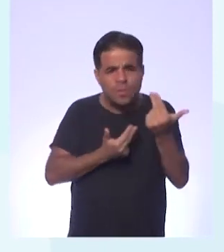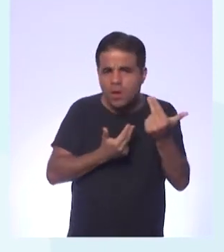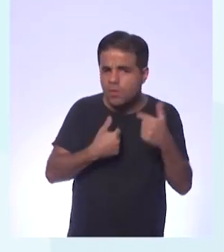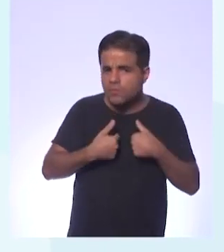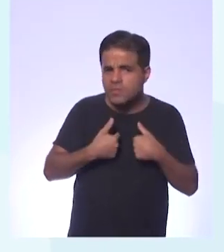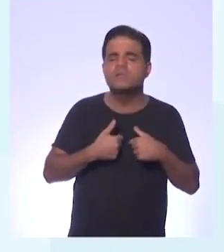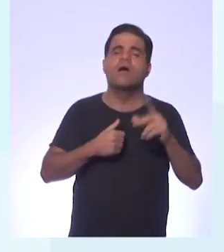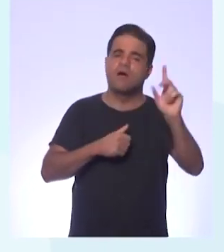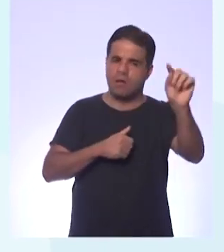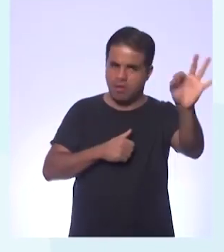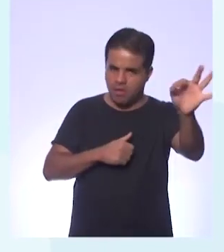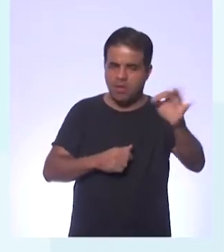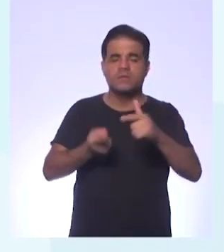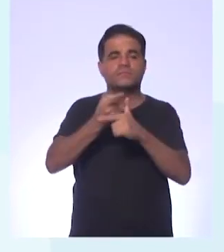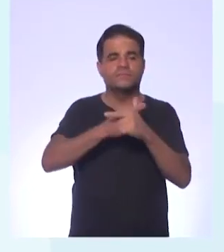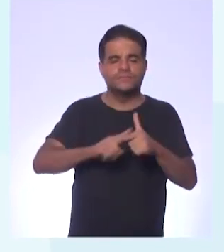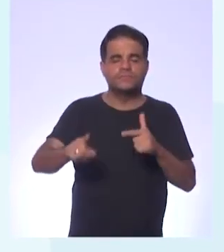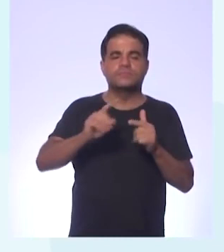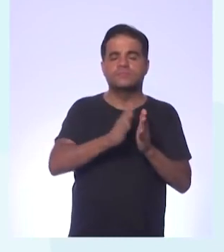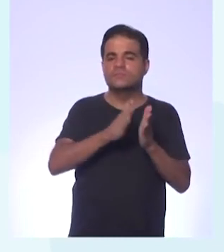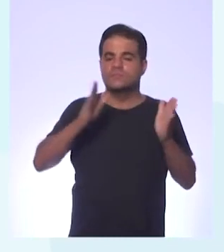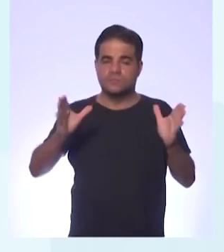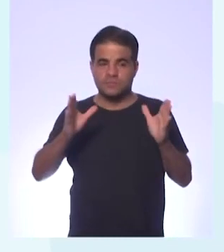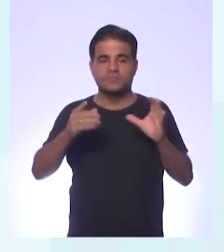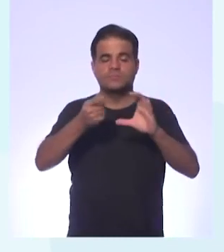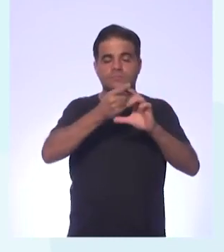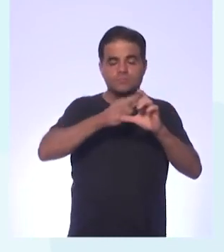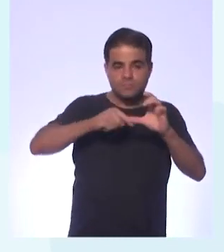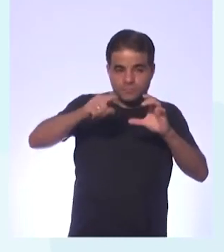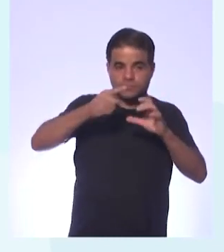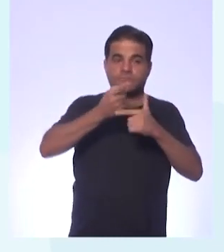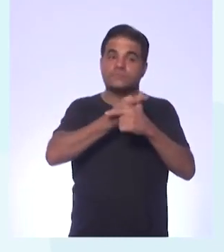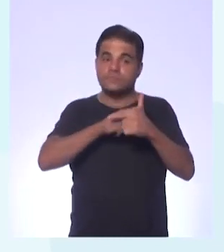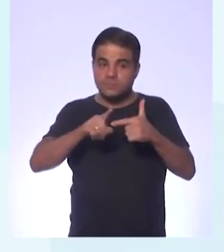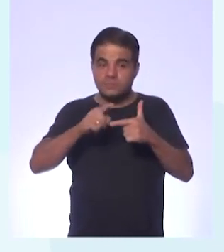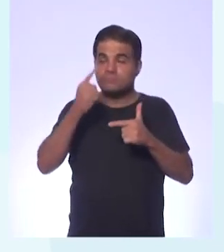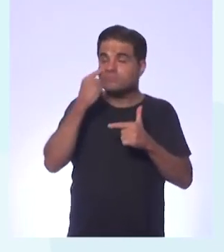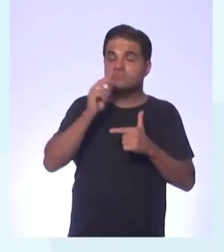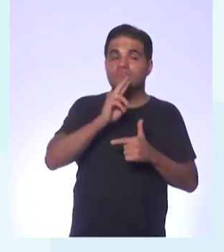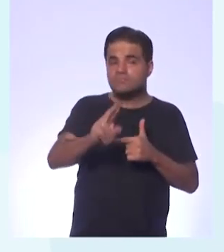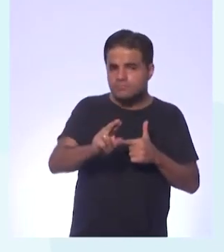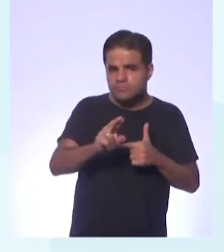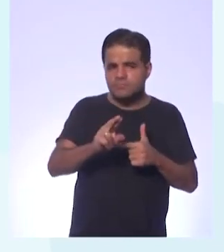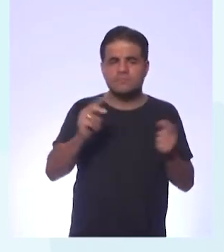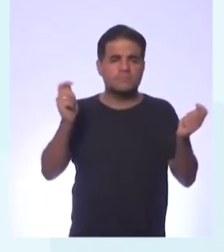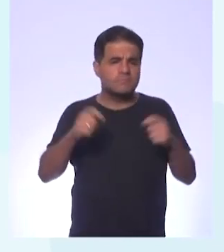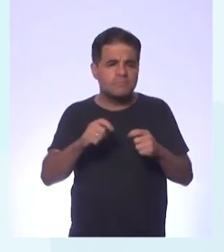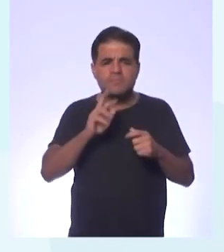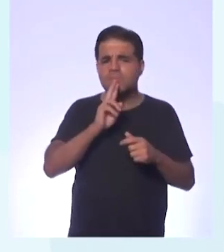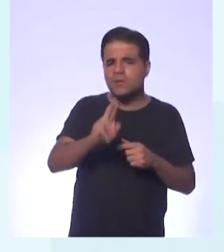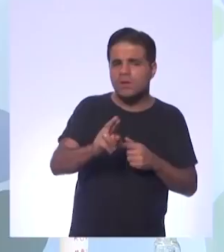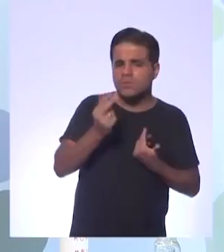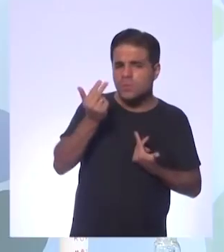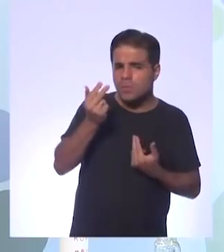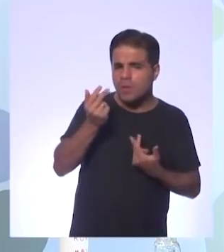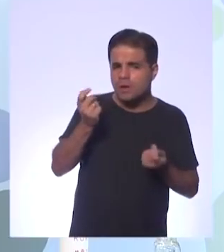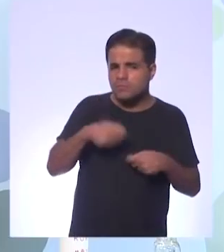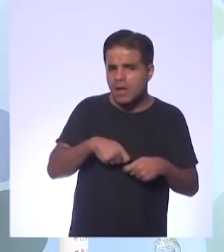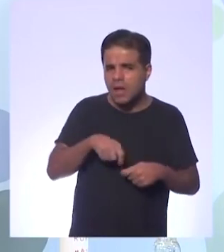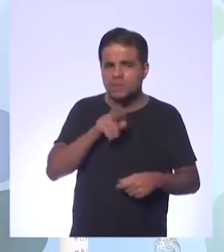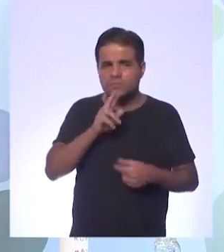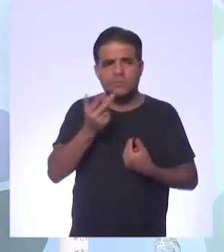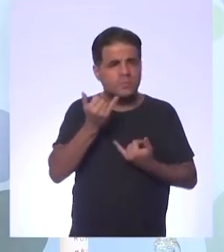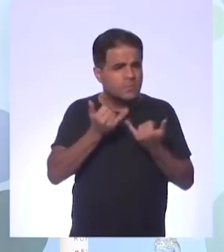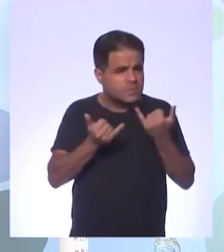fiz? Isso mesmo, você vai dividir o comprimento pelo diâmetro e vai ver o resultado. Será que esse resultado vai dar o mesmo que o meu? Será que